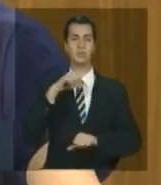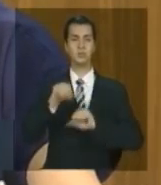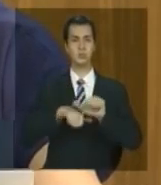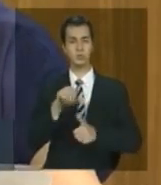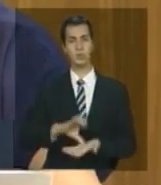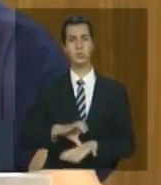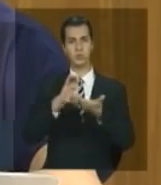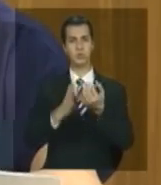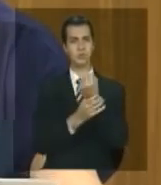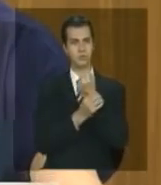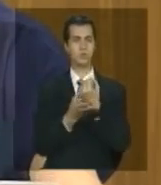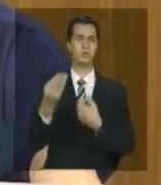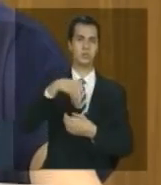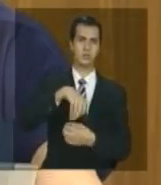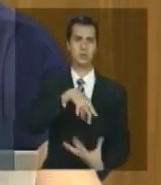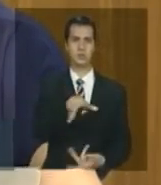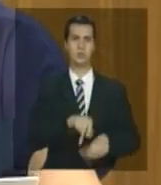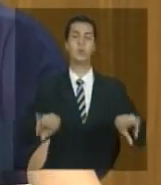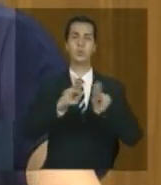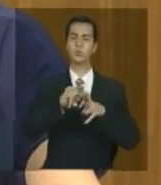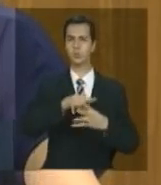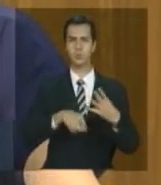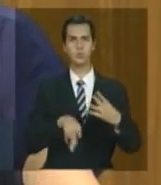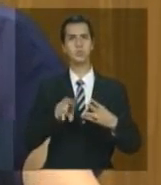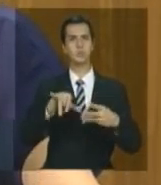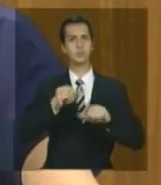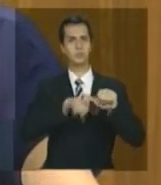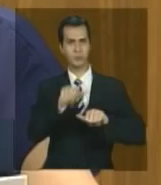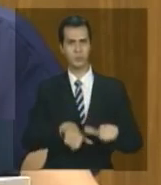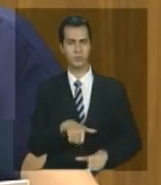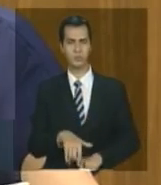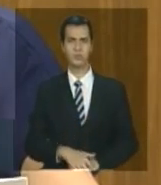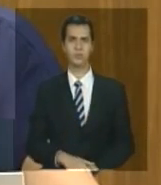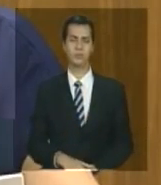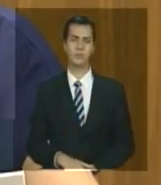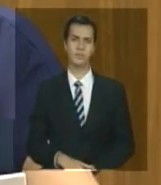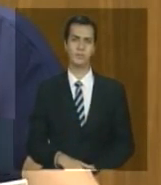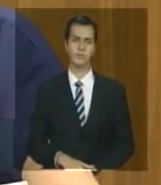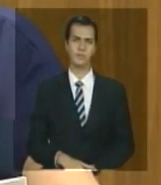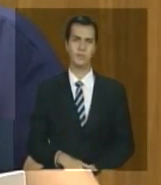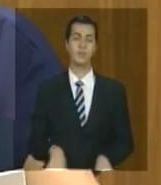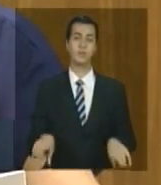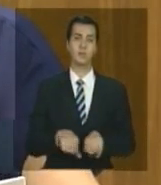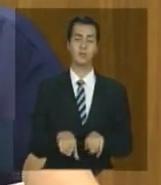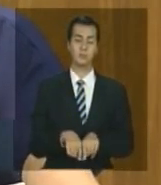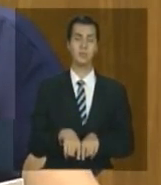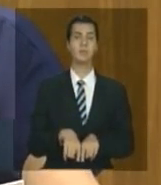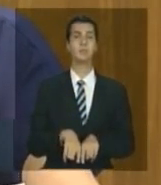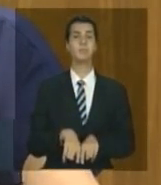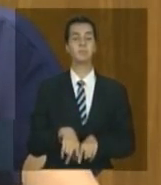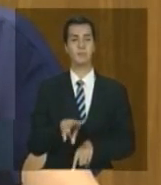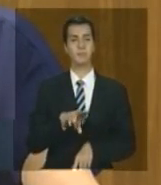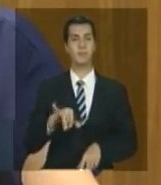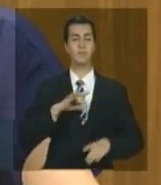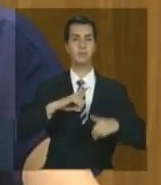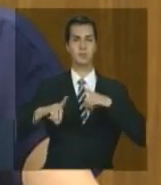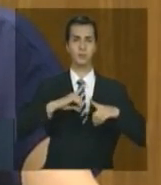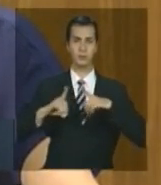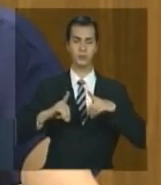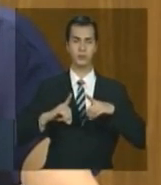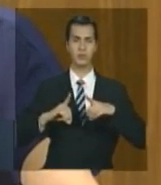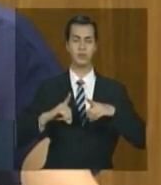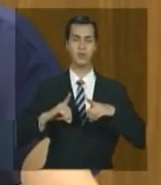de Segurança das Nações Unidas. Teremos depois um segundo bloco de debates que